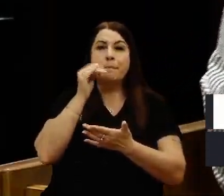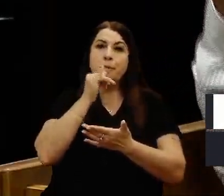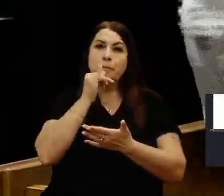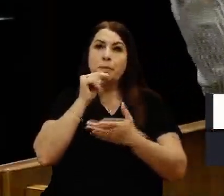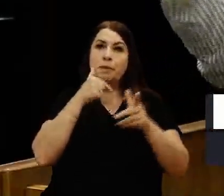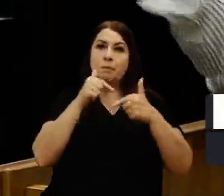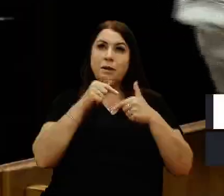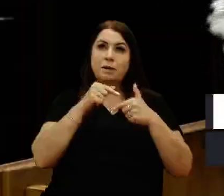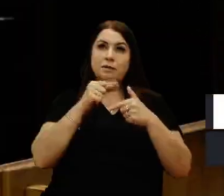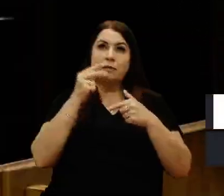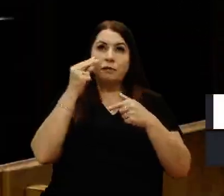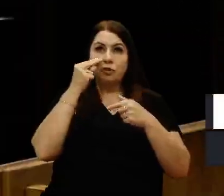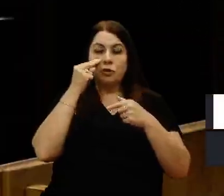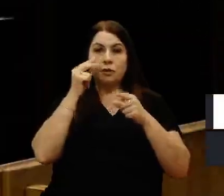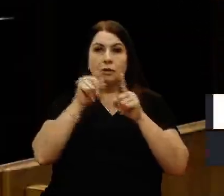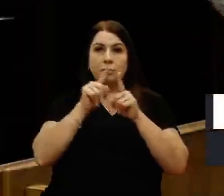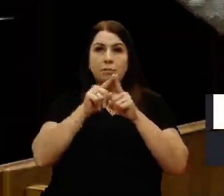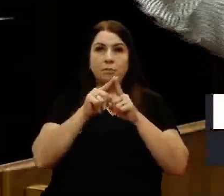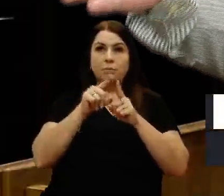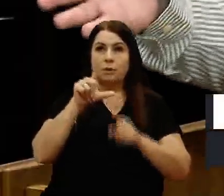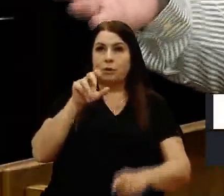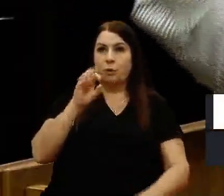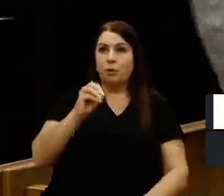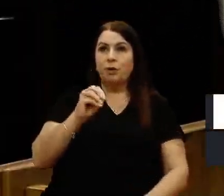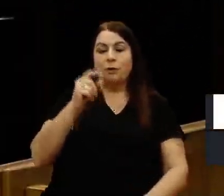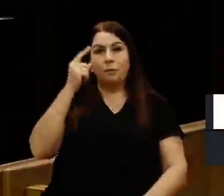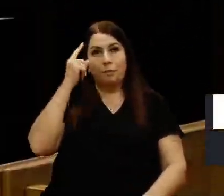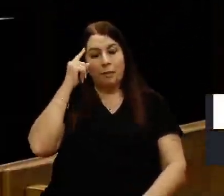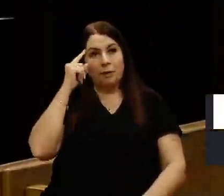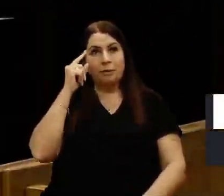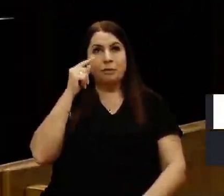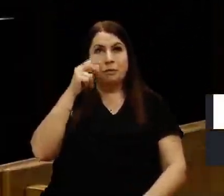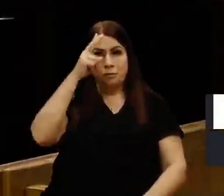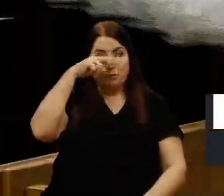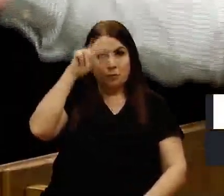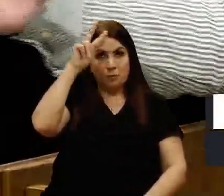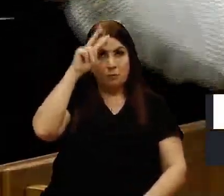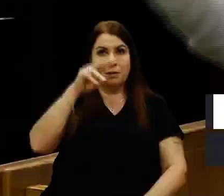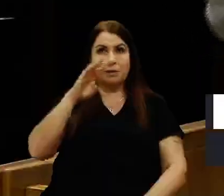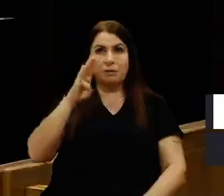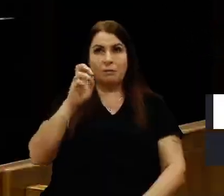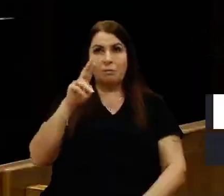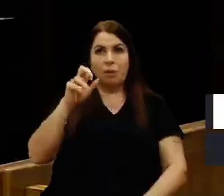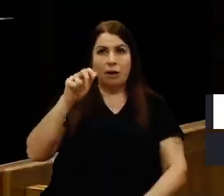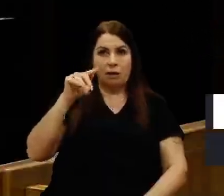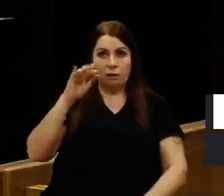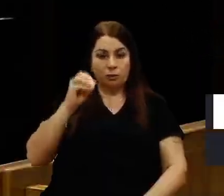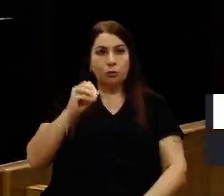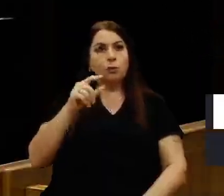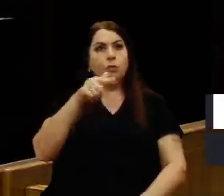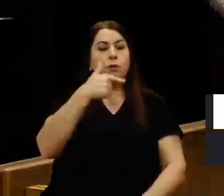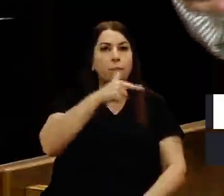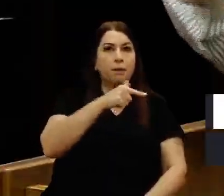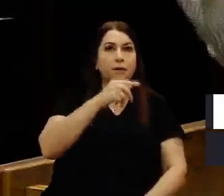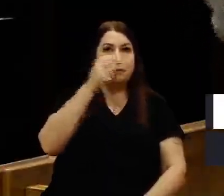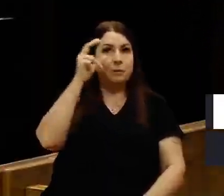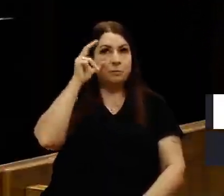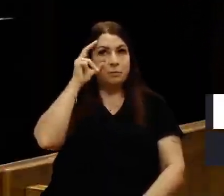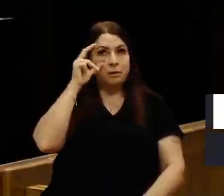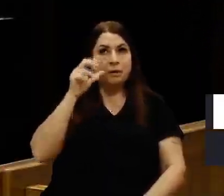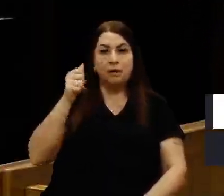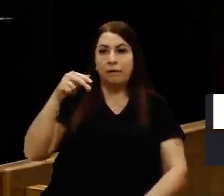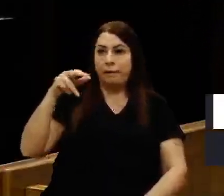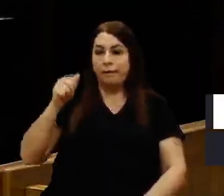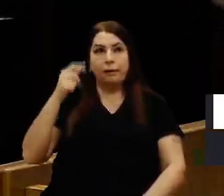trabalho do Fantinel, eu penso no Léo, quando eu penso no trabalho do Edson, eu penso no Bernardo, quando eu penso no trabalho da Sandra, eu penso na